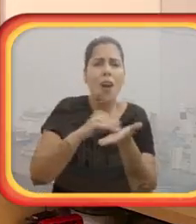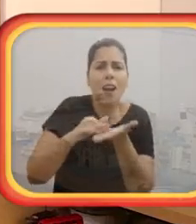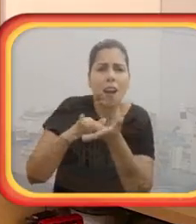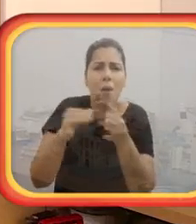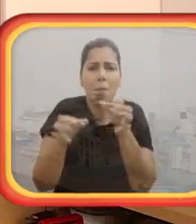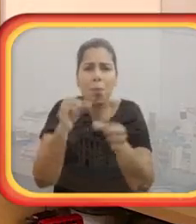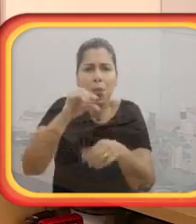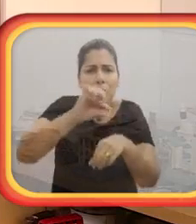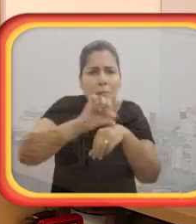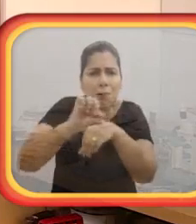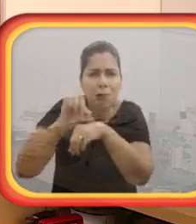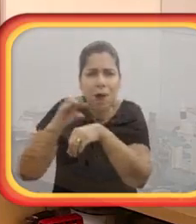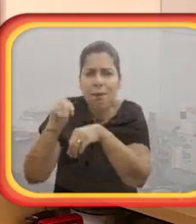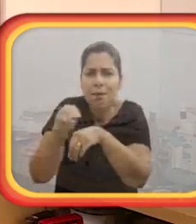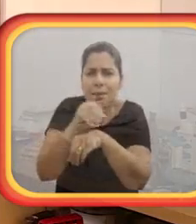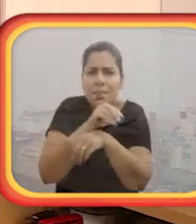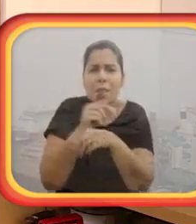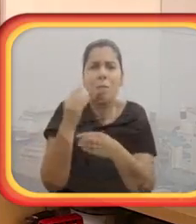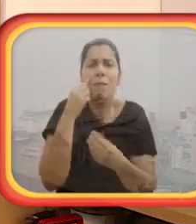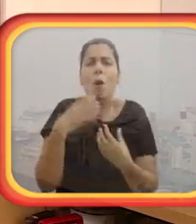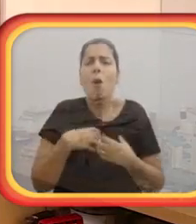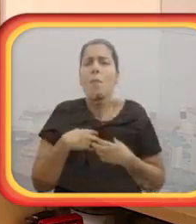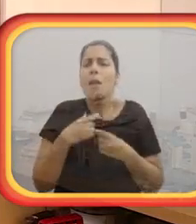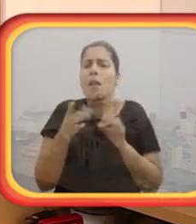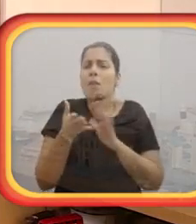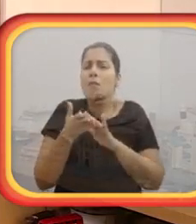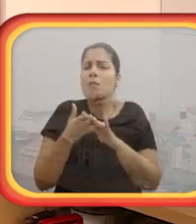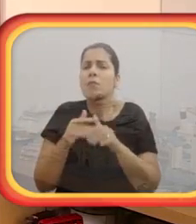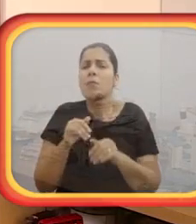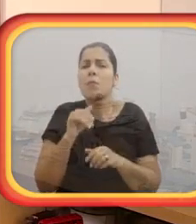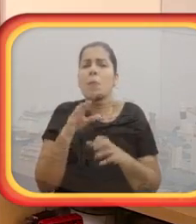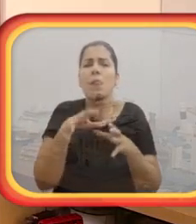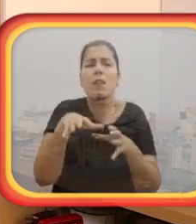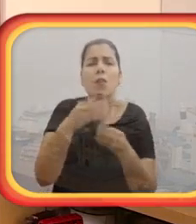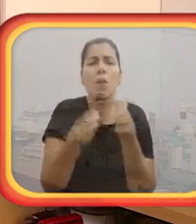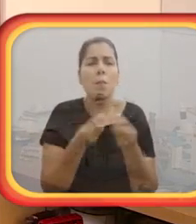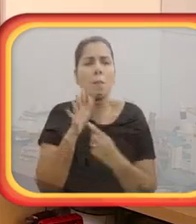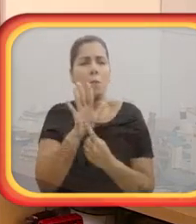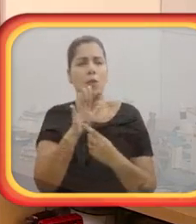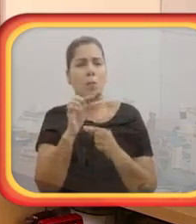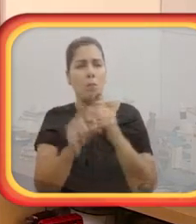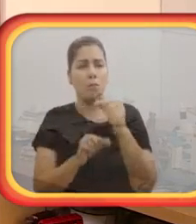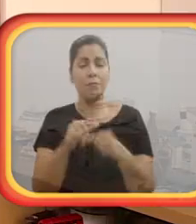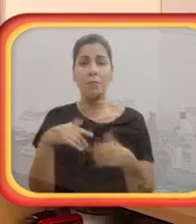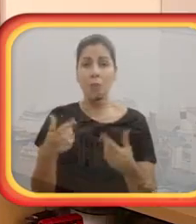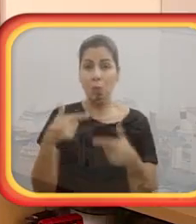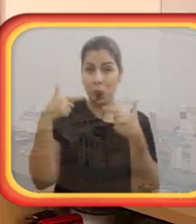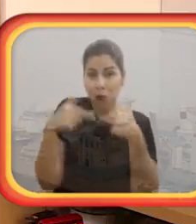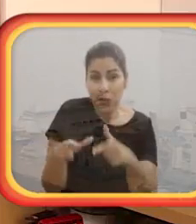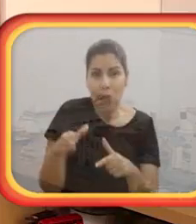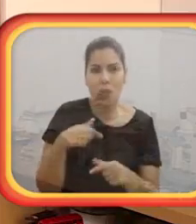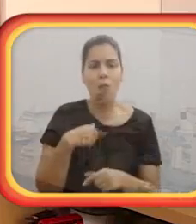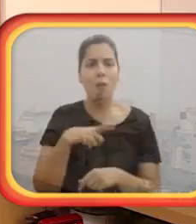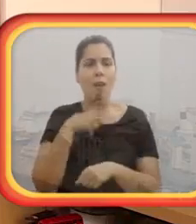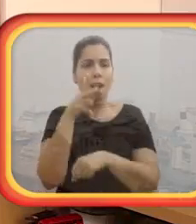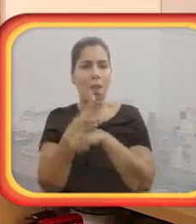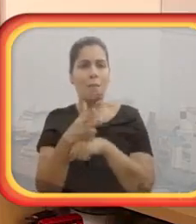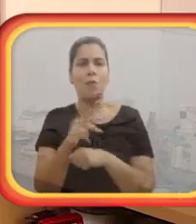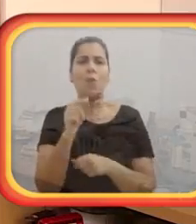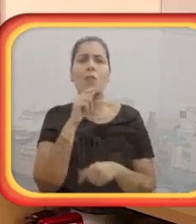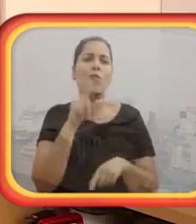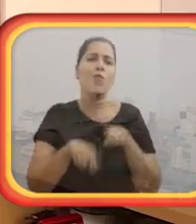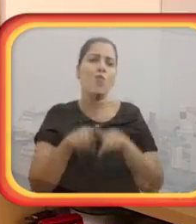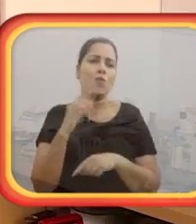dos Dedos, em geral, eu peço ajuda a alguém. Minha esposa faz a maioria dos vídeos do Mundo na Ponta dos Dedos, porque eu preciso tocar na